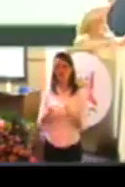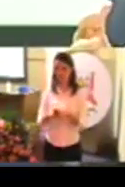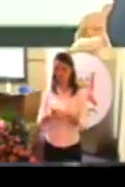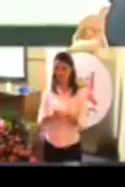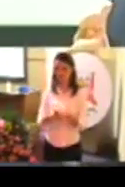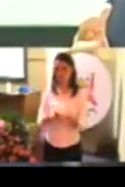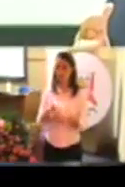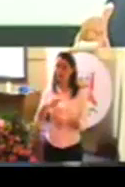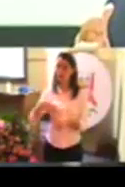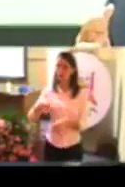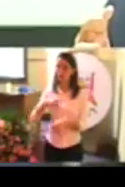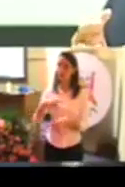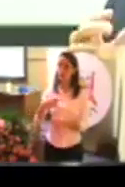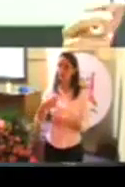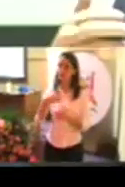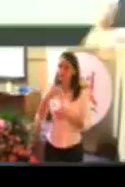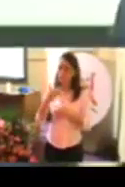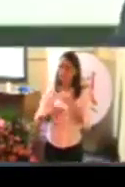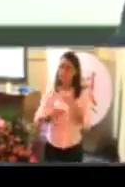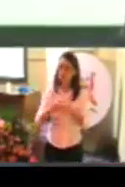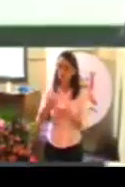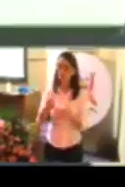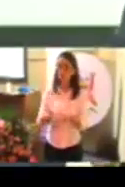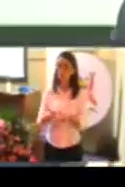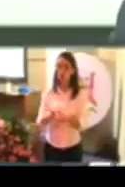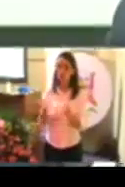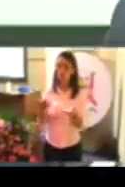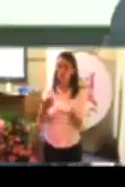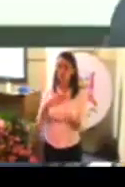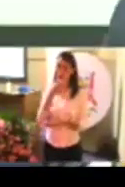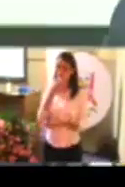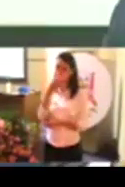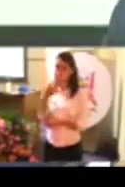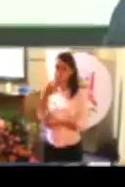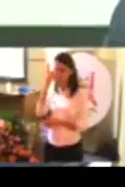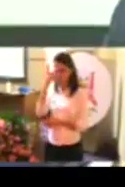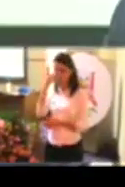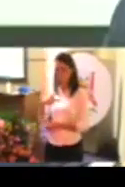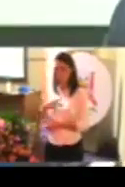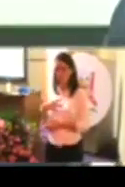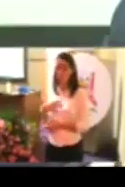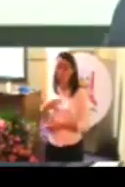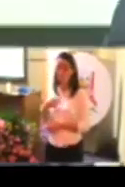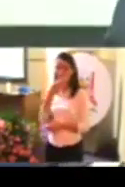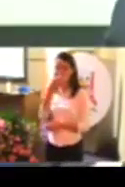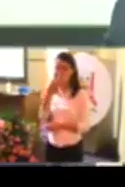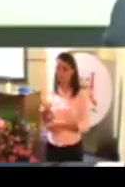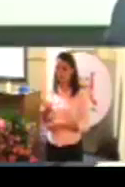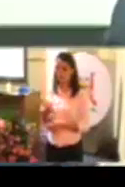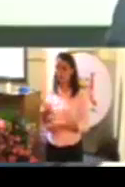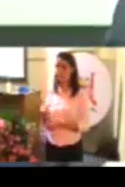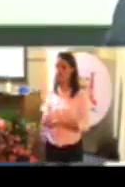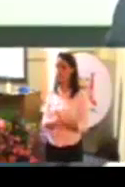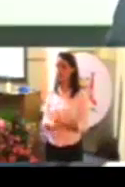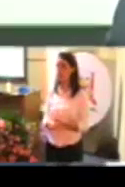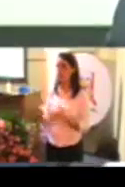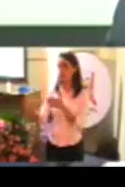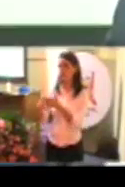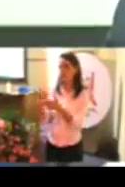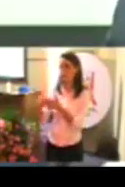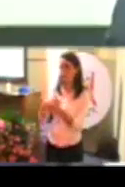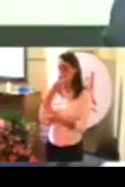então nós estamos dando o primeiro passo. Agora eu quero dar um depoimento pessoal sobre essa pergunta que fazem para